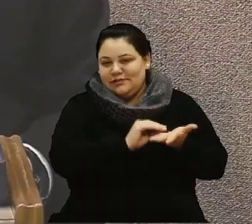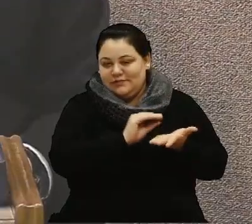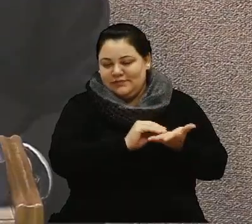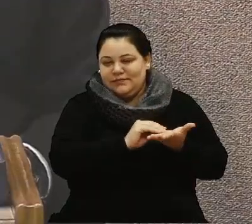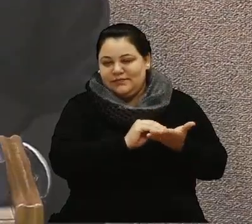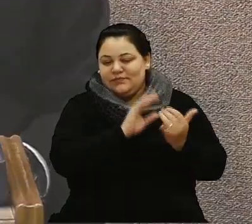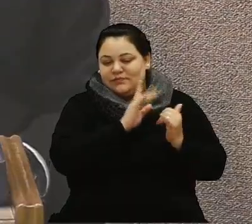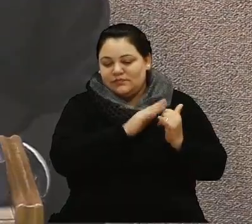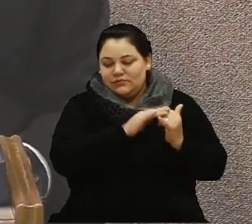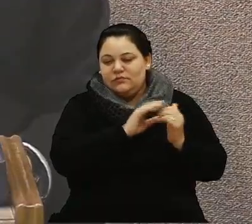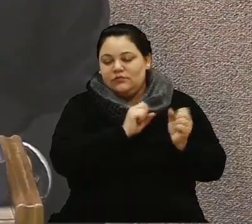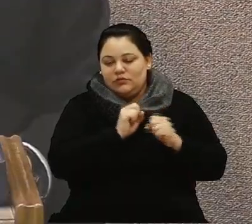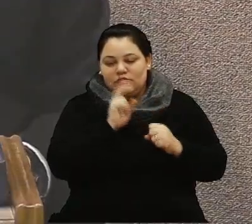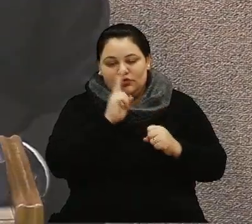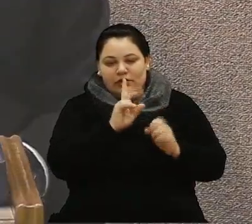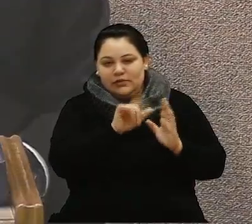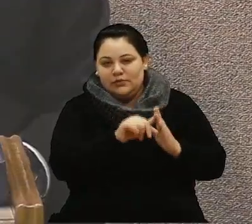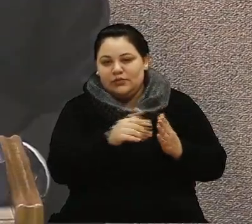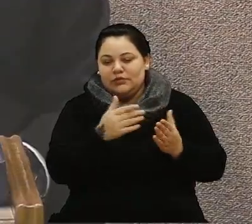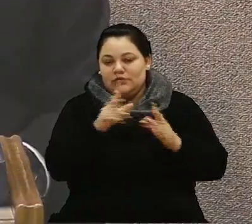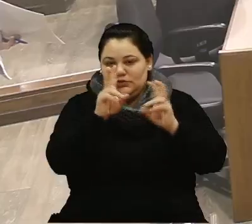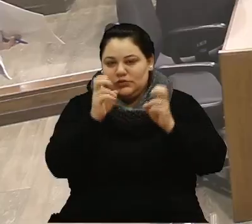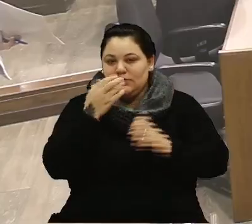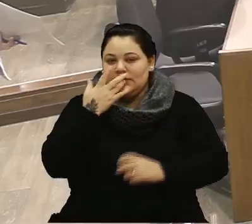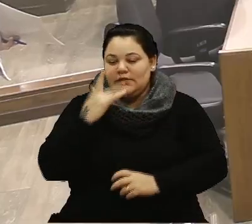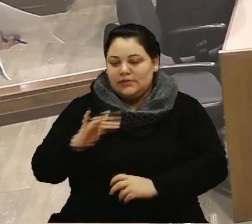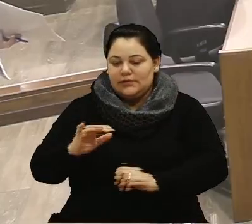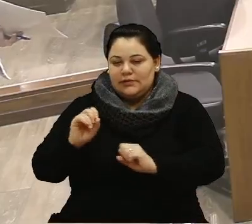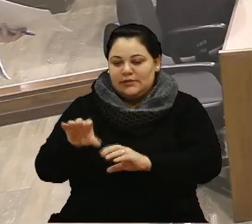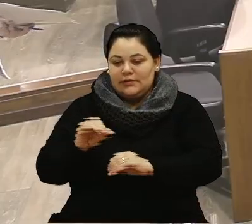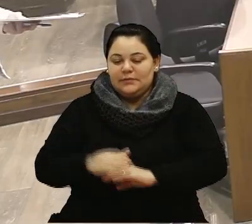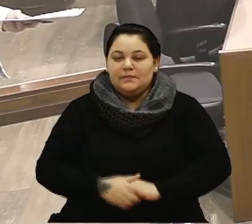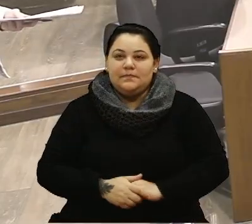sobre a educação infantil. Muito obrigado, senhor presidente. Obrigado, vereador Edson. Com a palavra, vereador